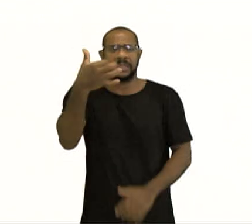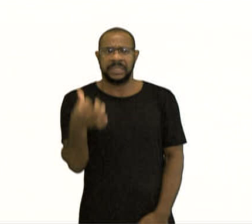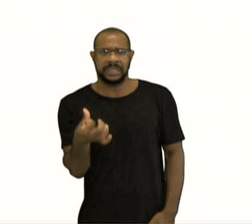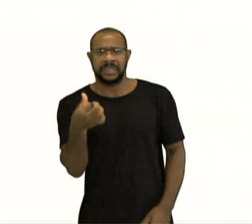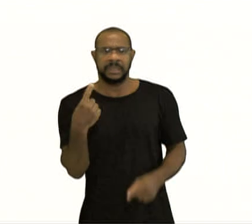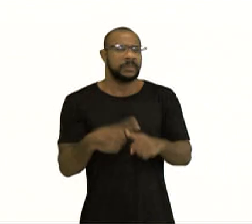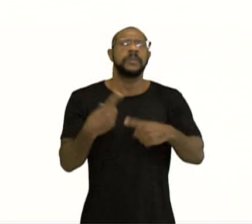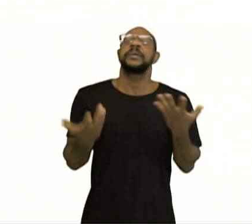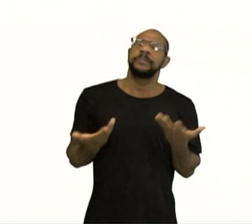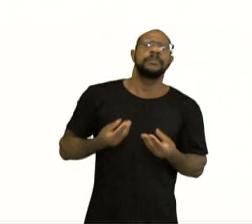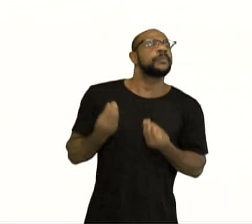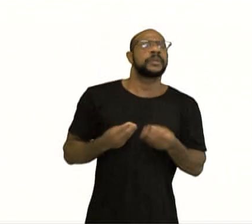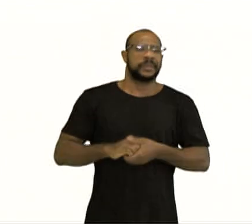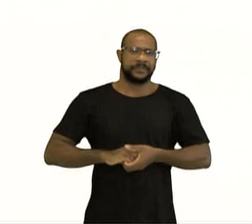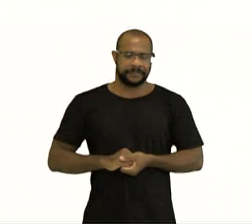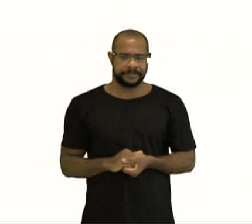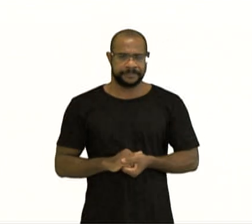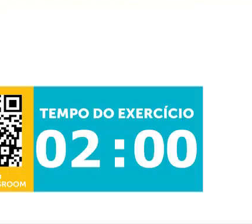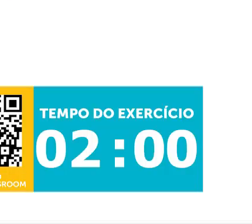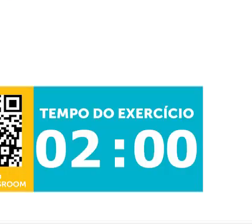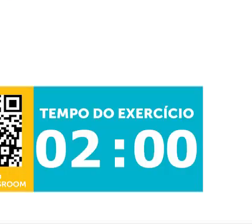correção dessa atividade, beleza?